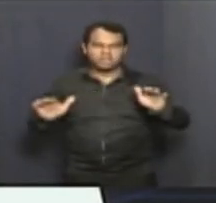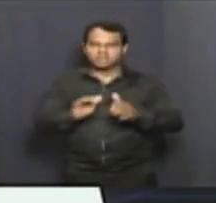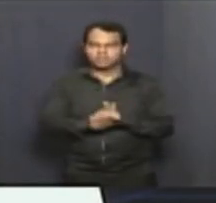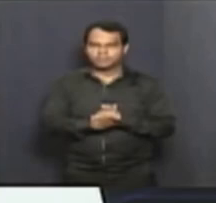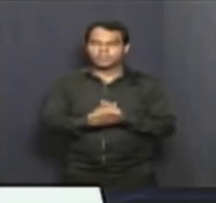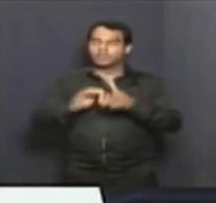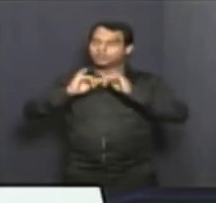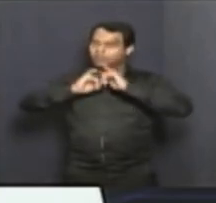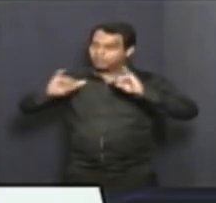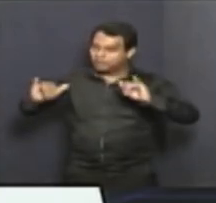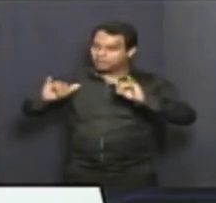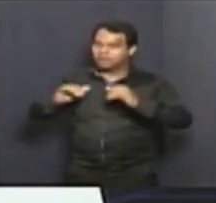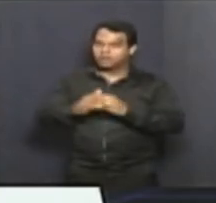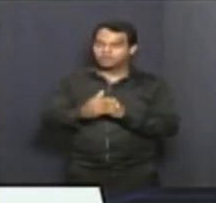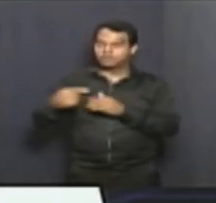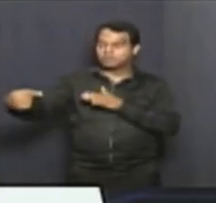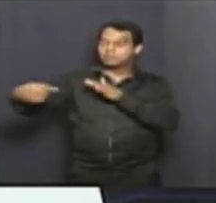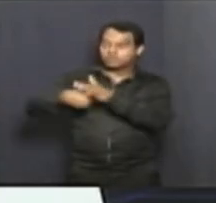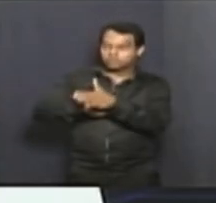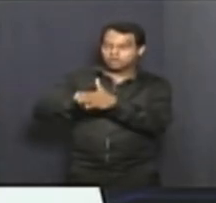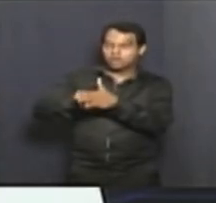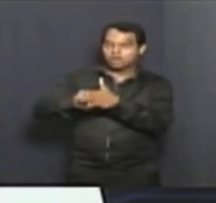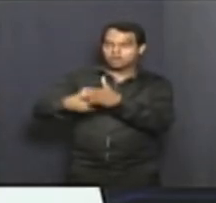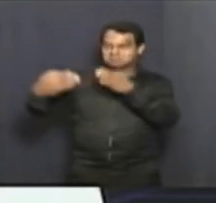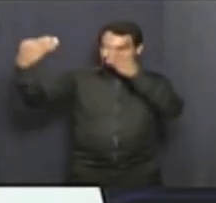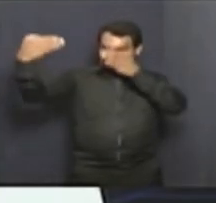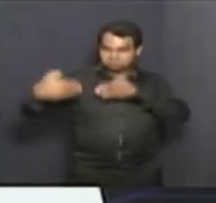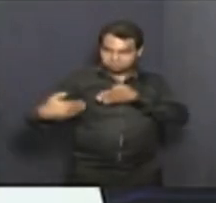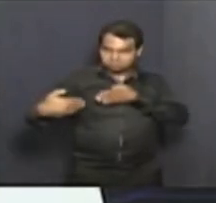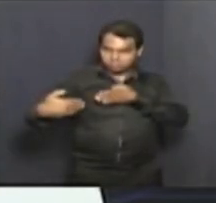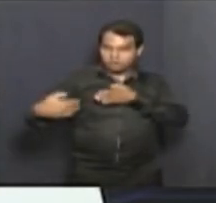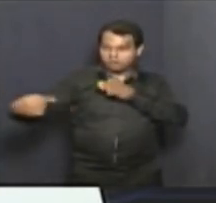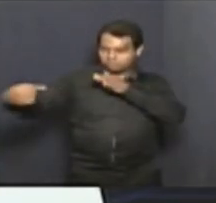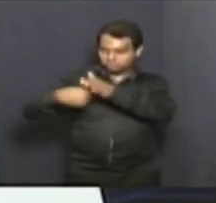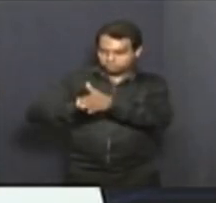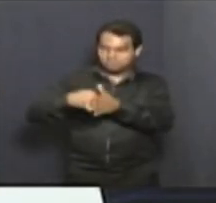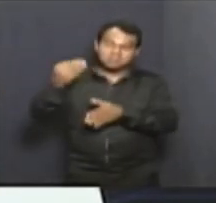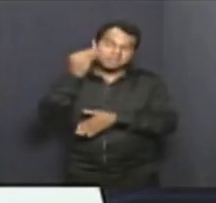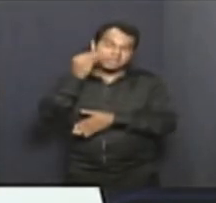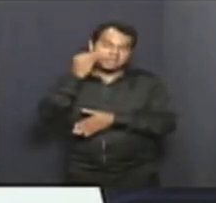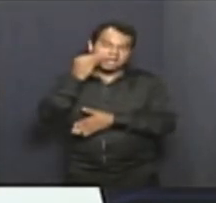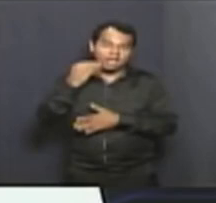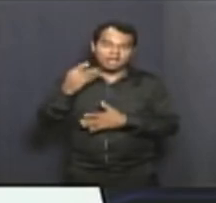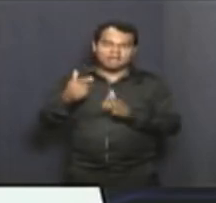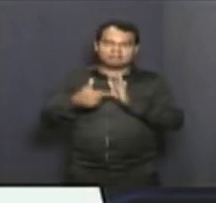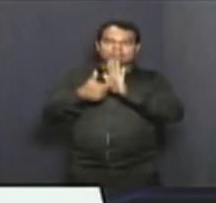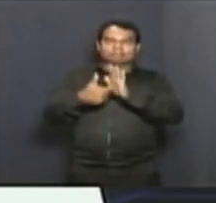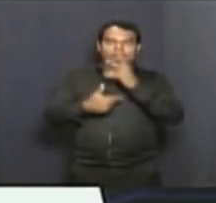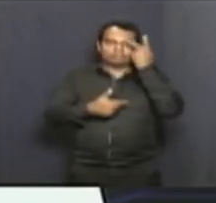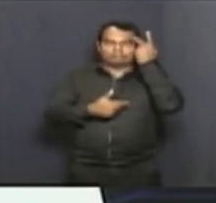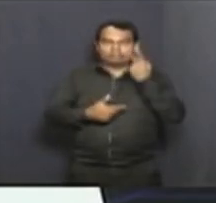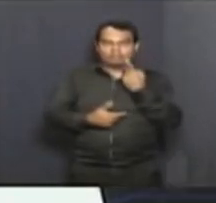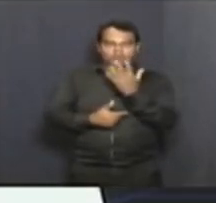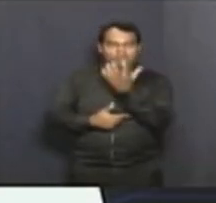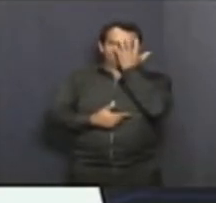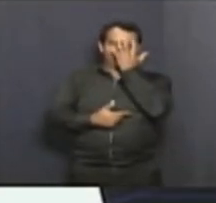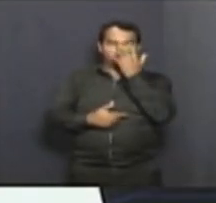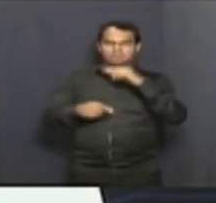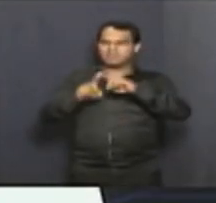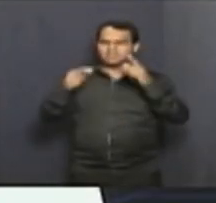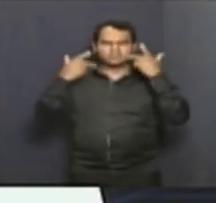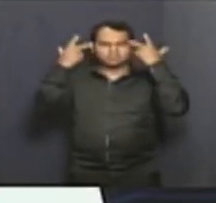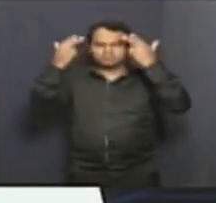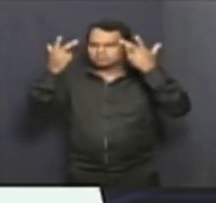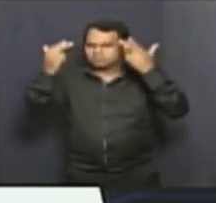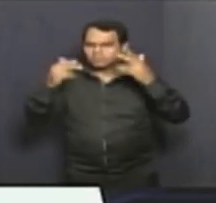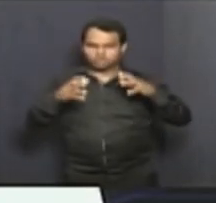apenas dizer o senhor fez uma pergunta direcionar uma pergunta para tentar me constranger mas isso não vai acontecer nós tomamos as decisões